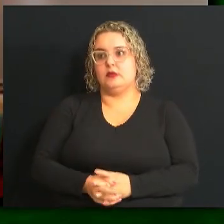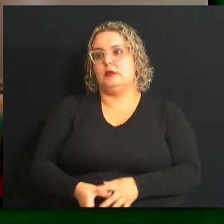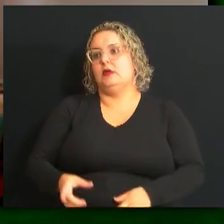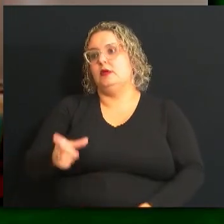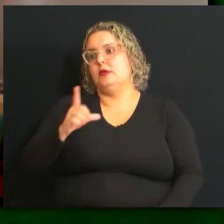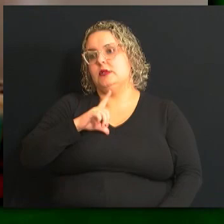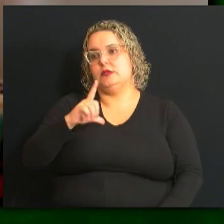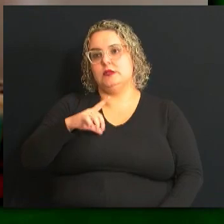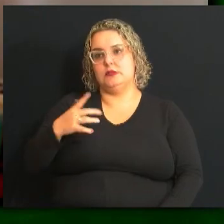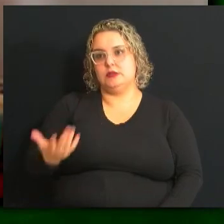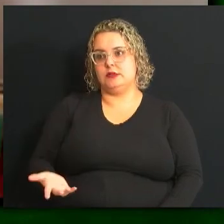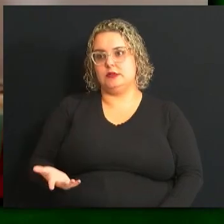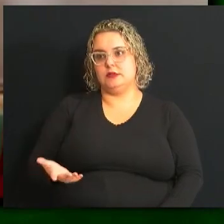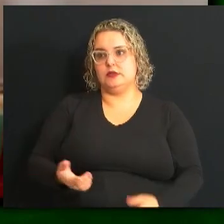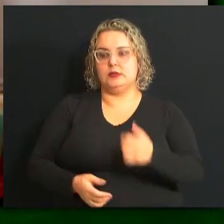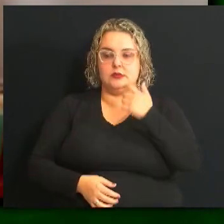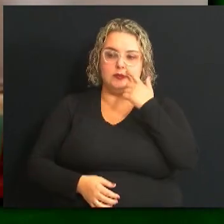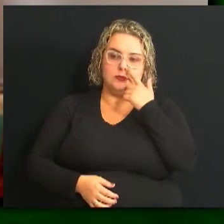questão de